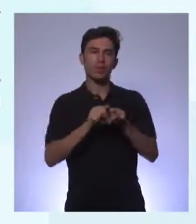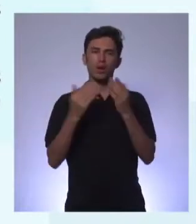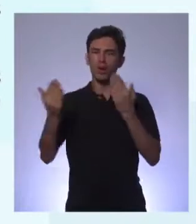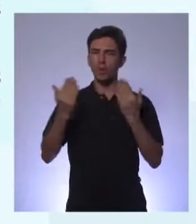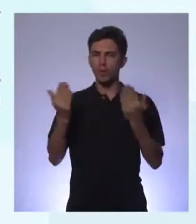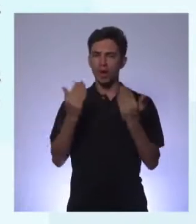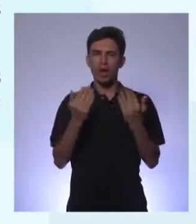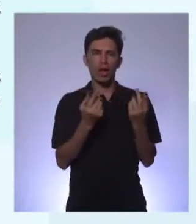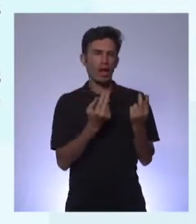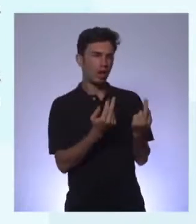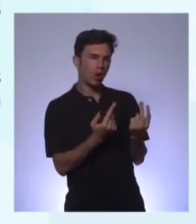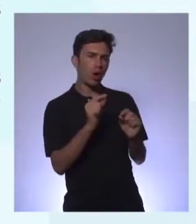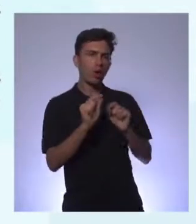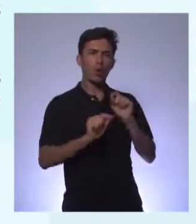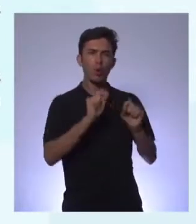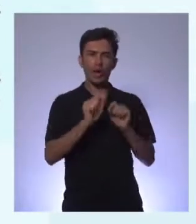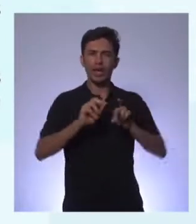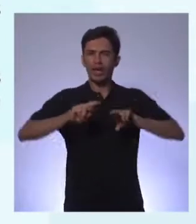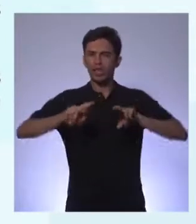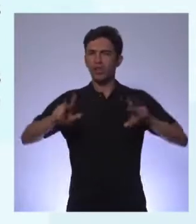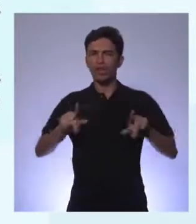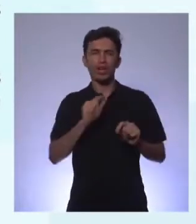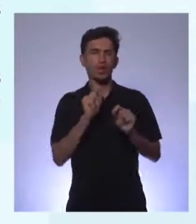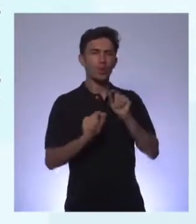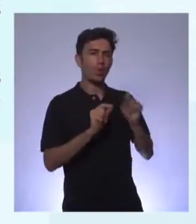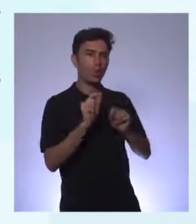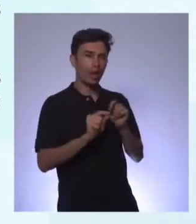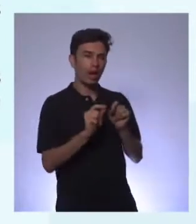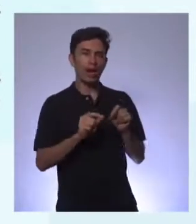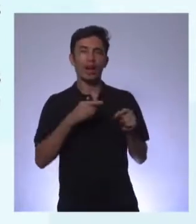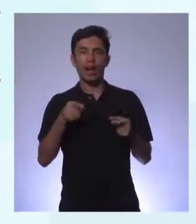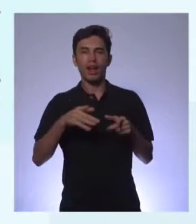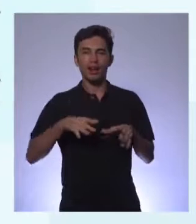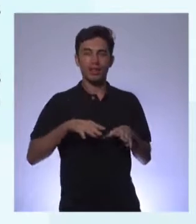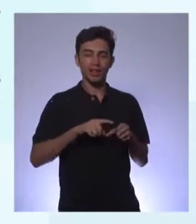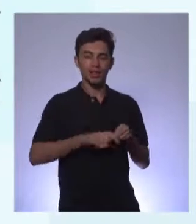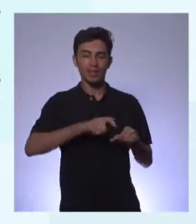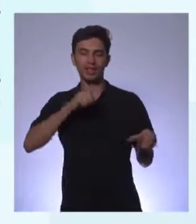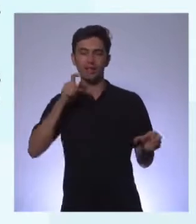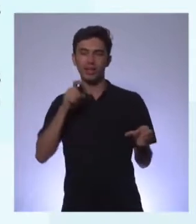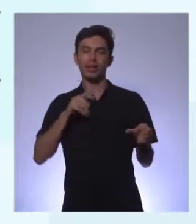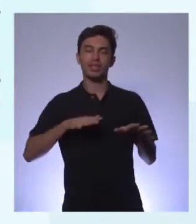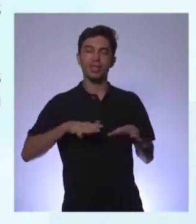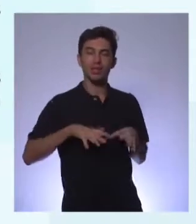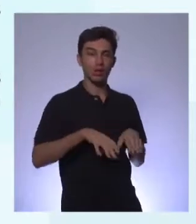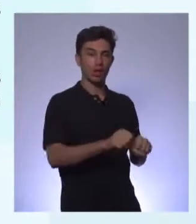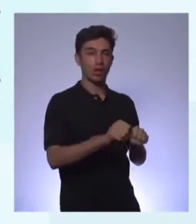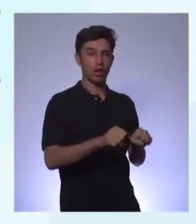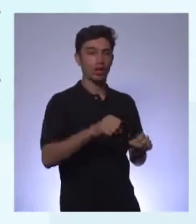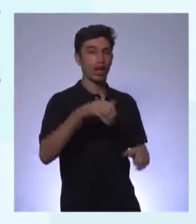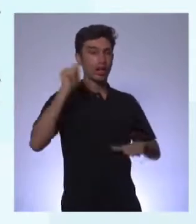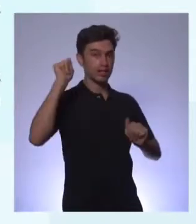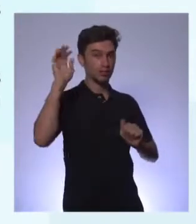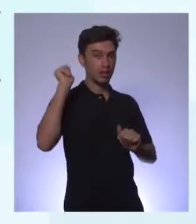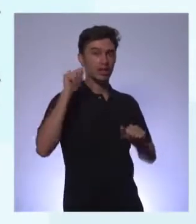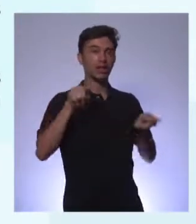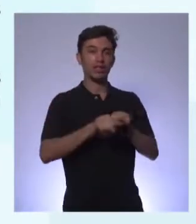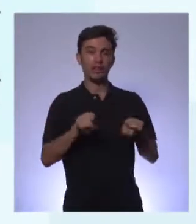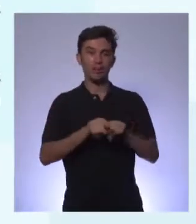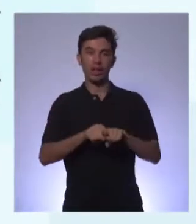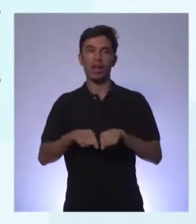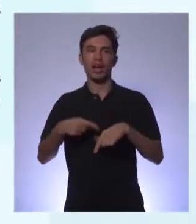semelhanças e identificar as diferenças entre as independências das colônias espanhola e a